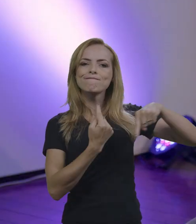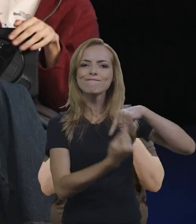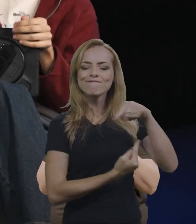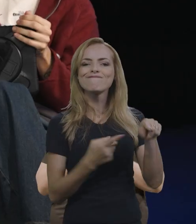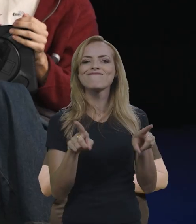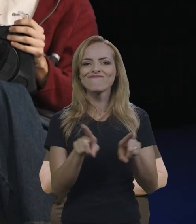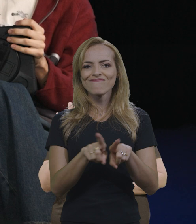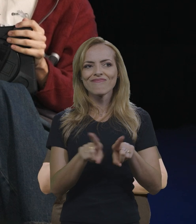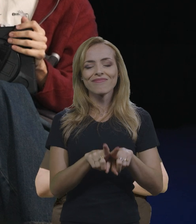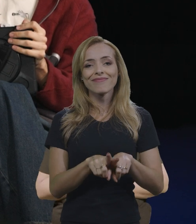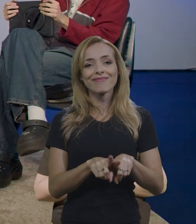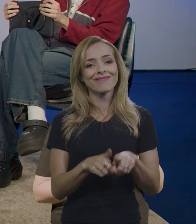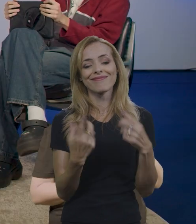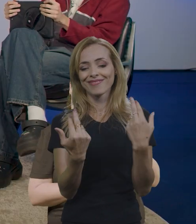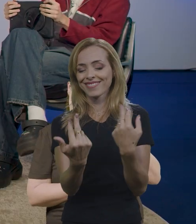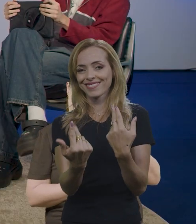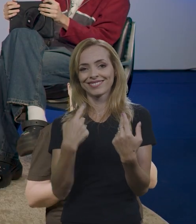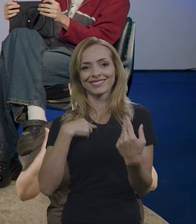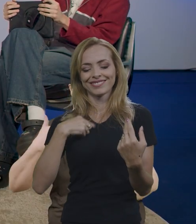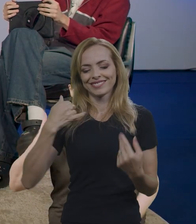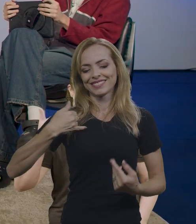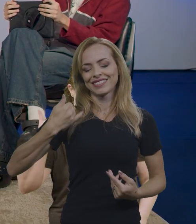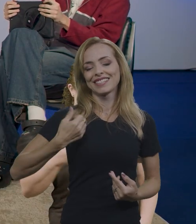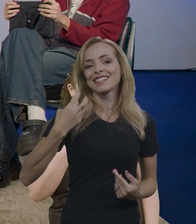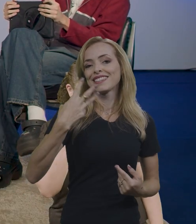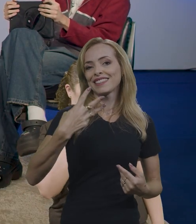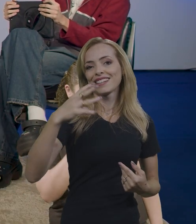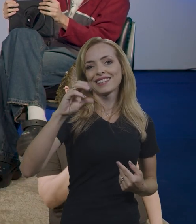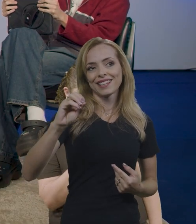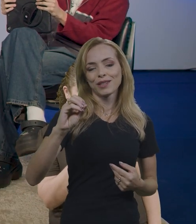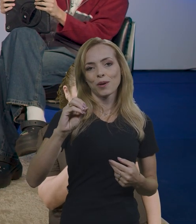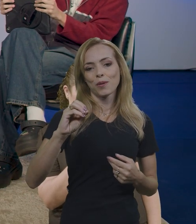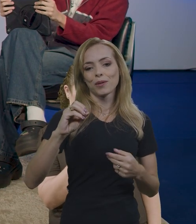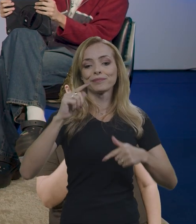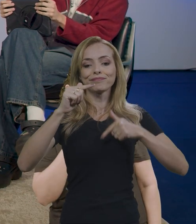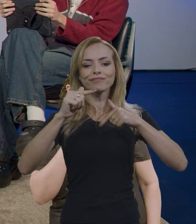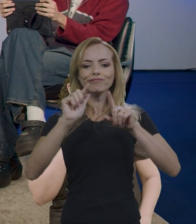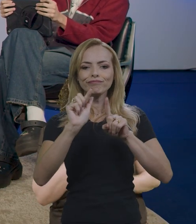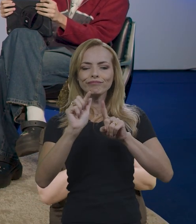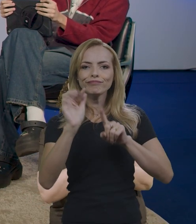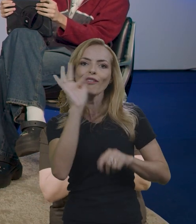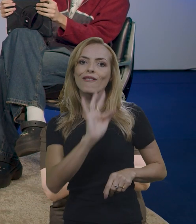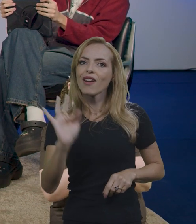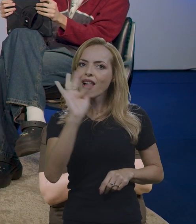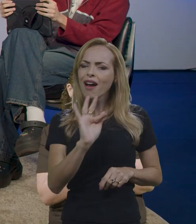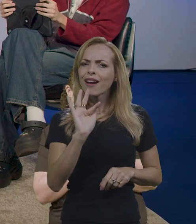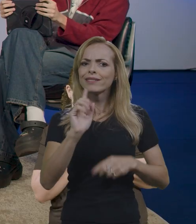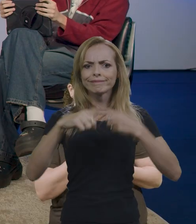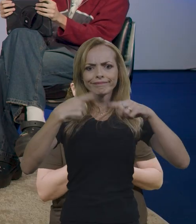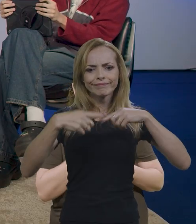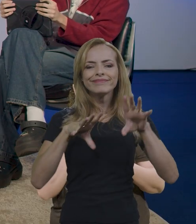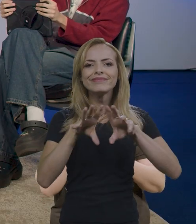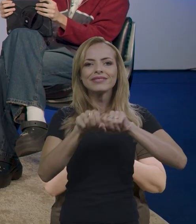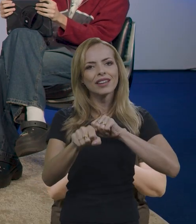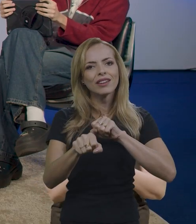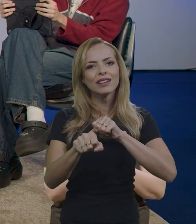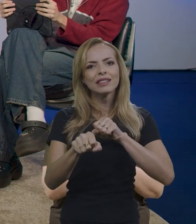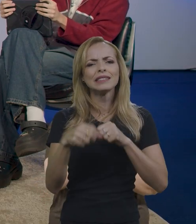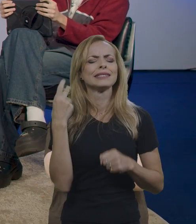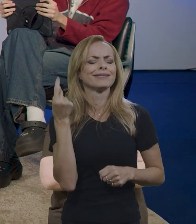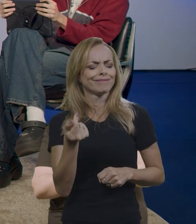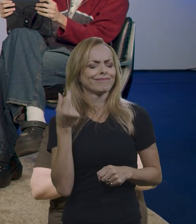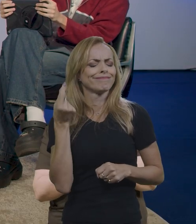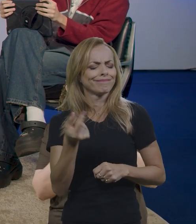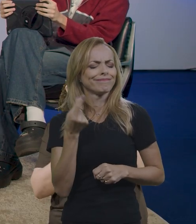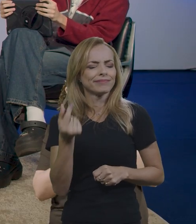geral. É o meu caso, eu tenho 30 anos, né? Eu entrei na faculdade depois, eu passei muito tempo tentando entrar no cursinho de